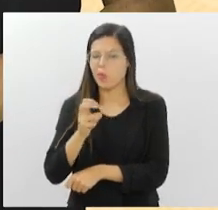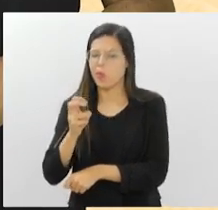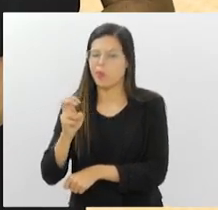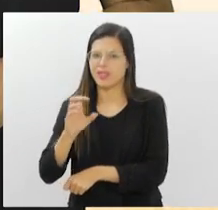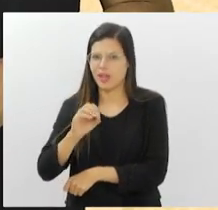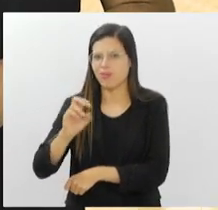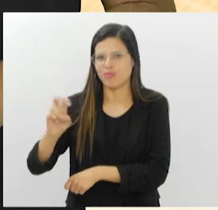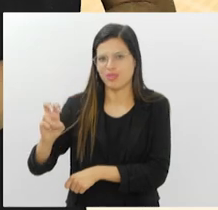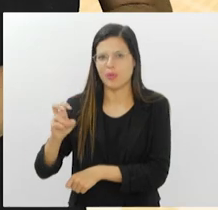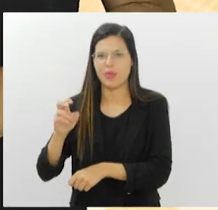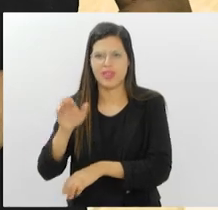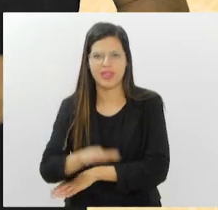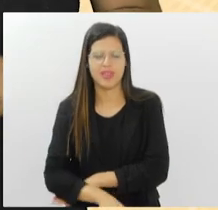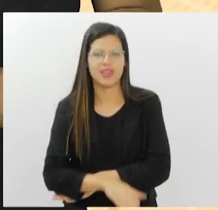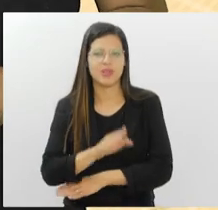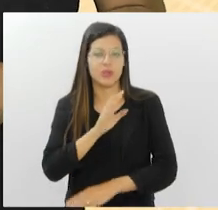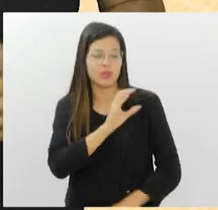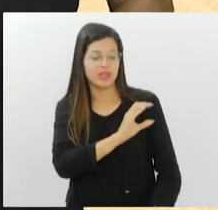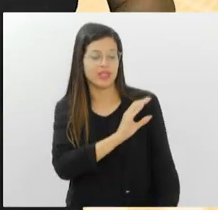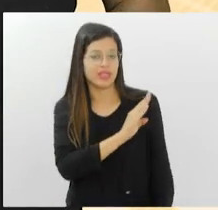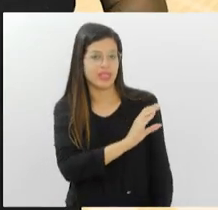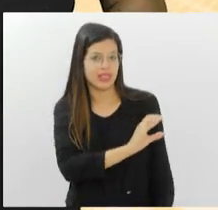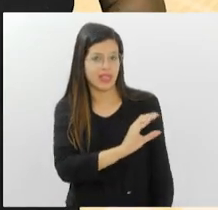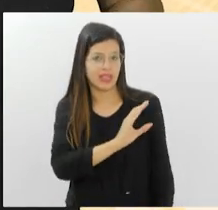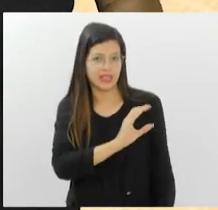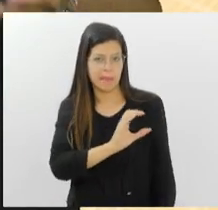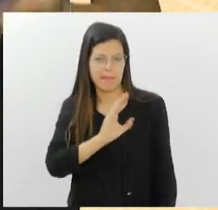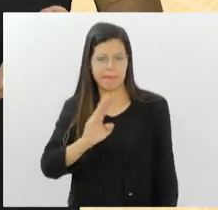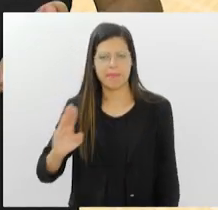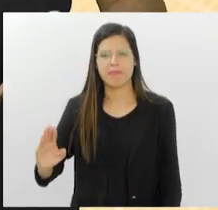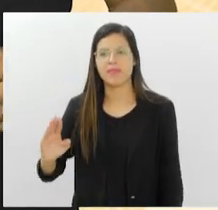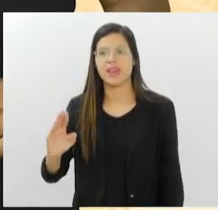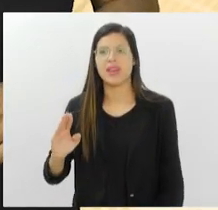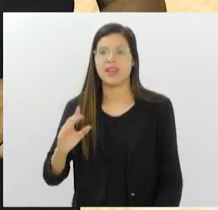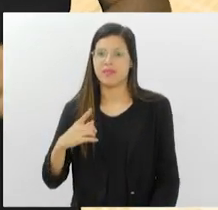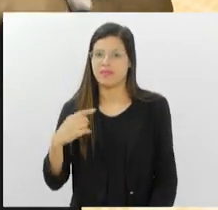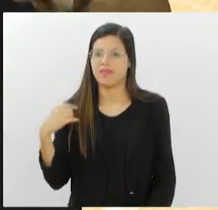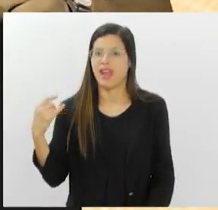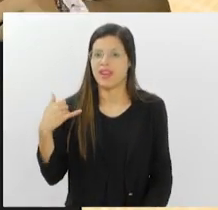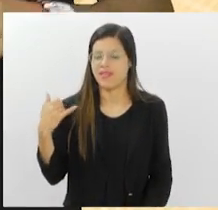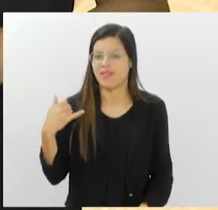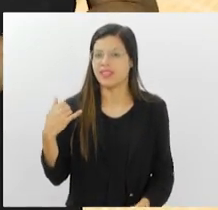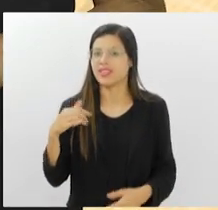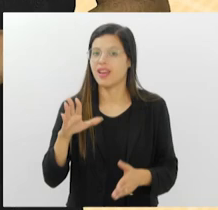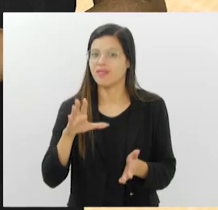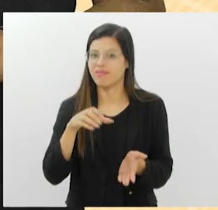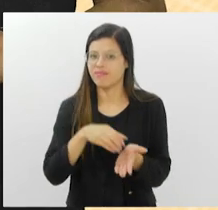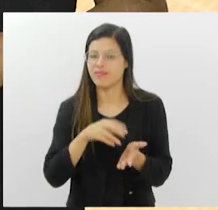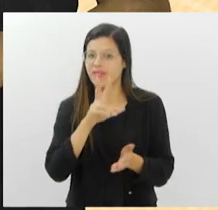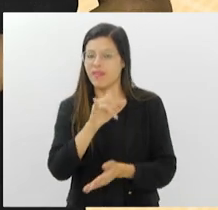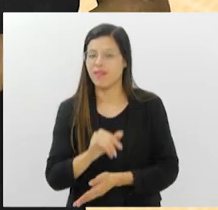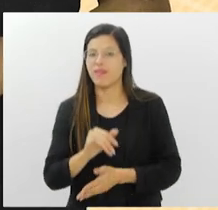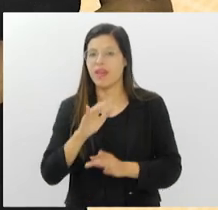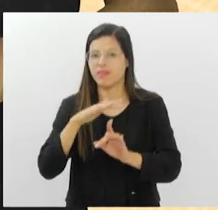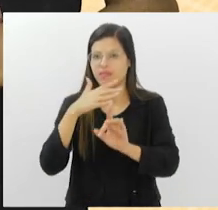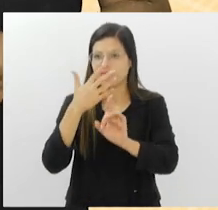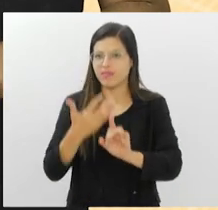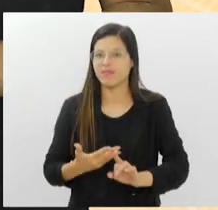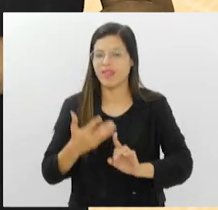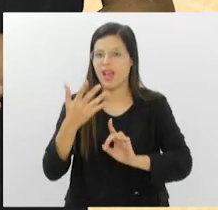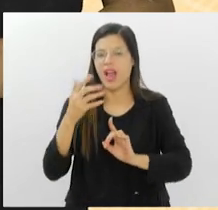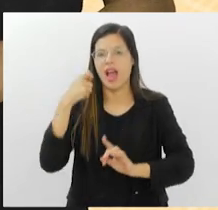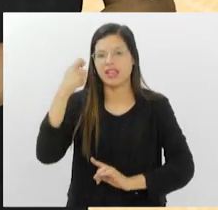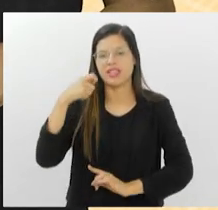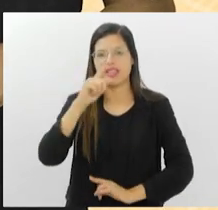CCBB Rio completa 35 anos e, como parte das comemorações, o Centro Cultural vai homenagear a atriz Leia